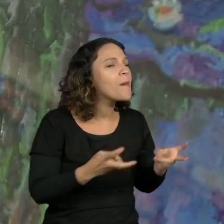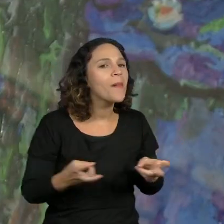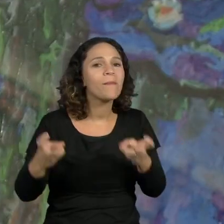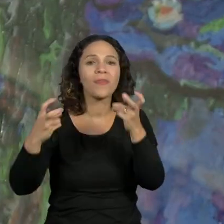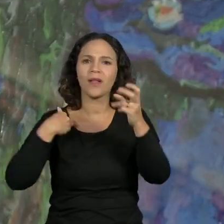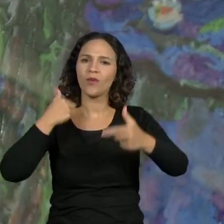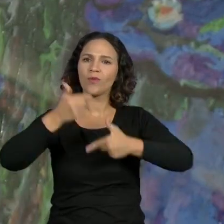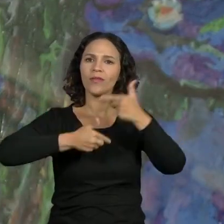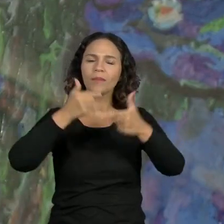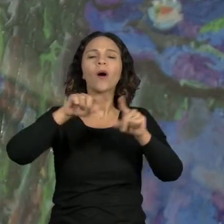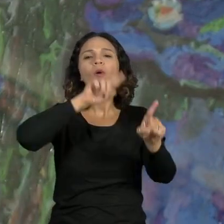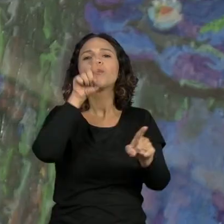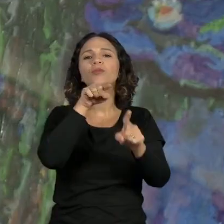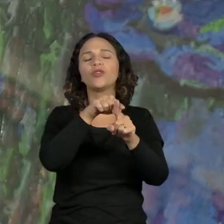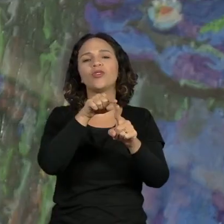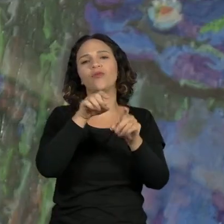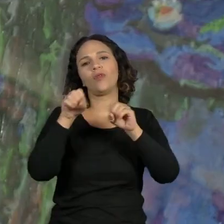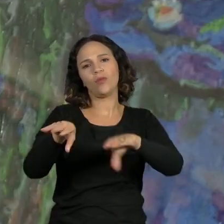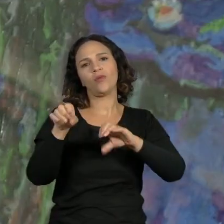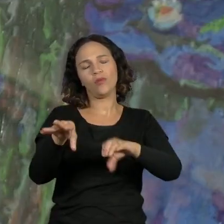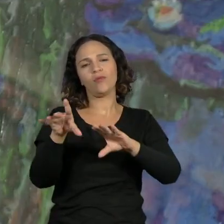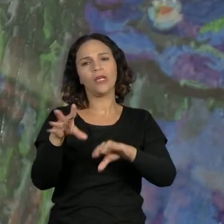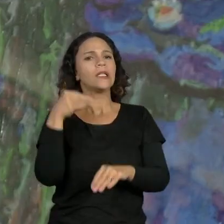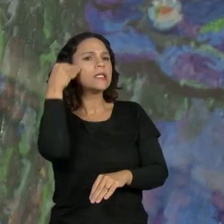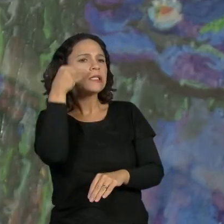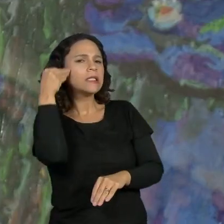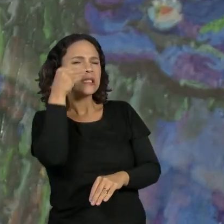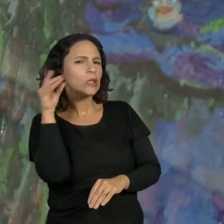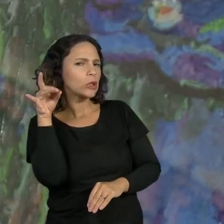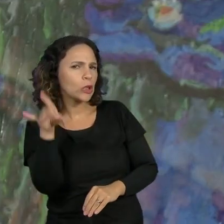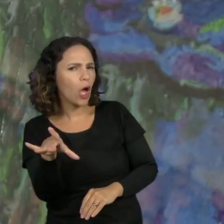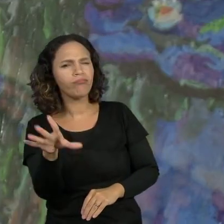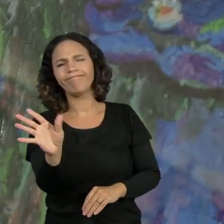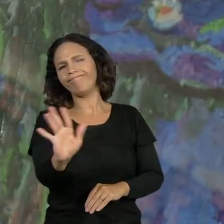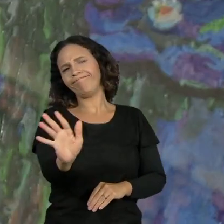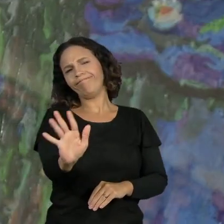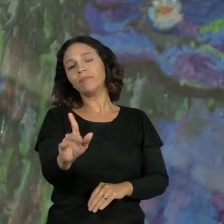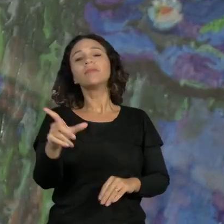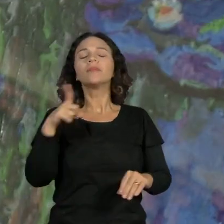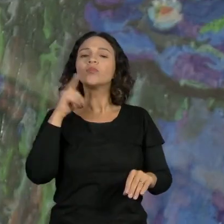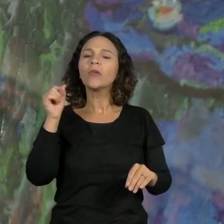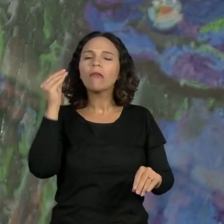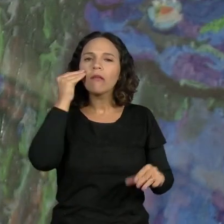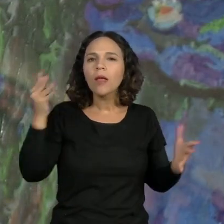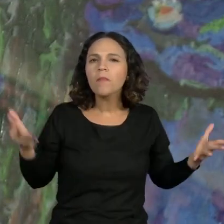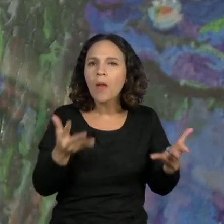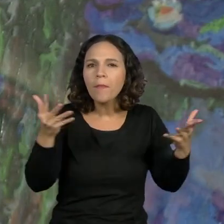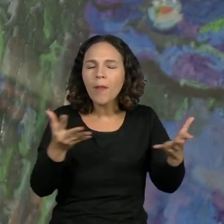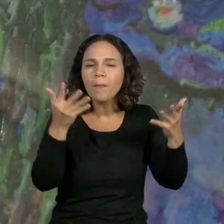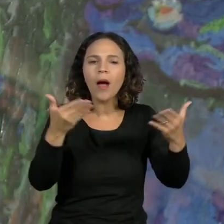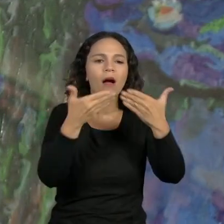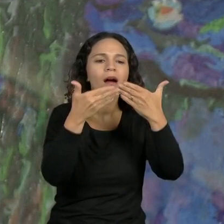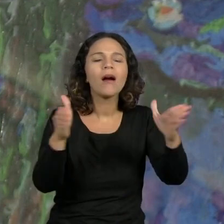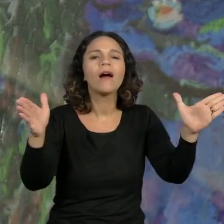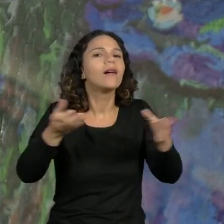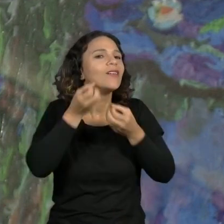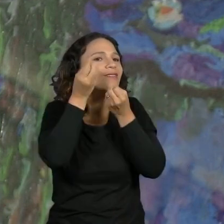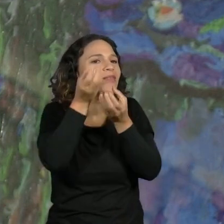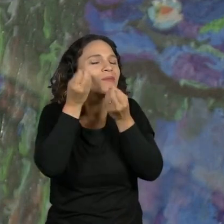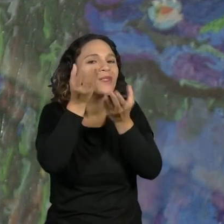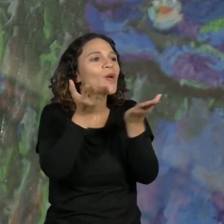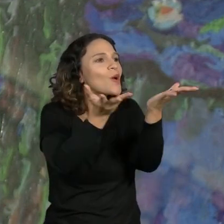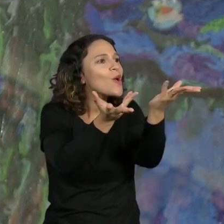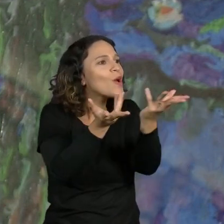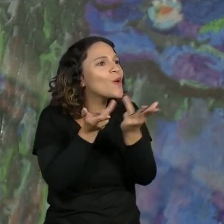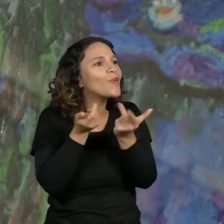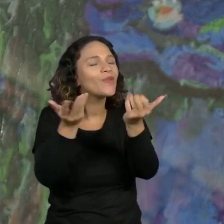caráter educativo, não só experimental. Essa informação democrática em que você convida o público